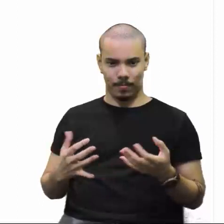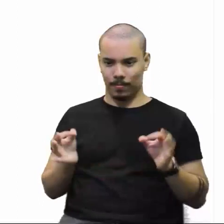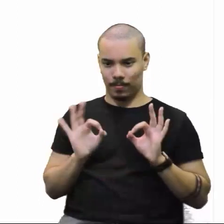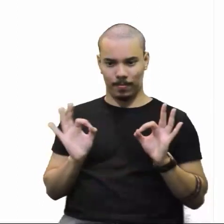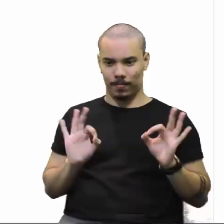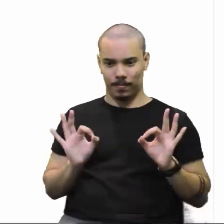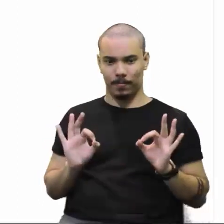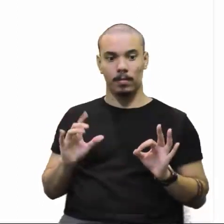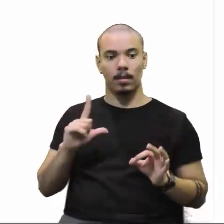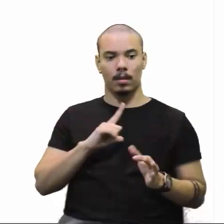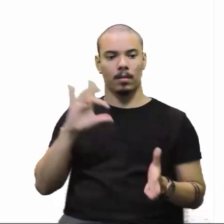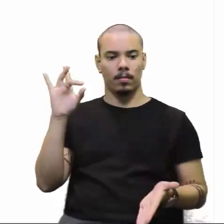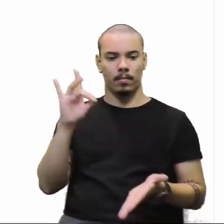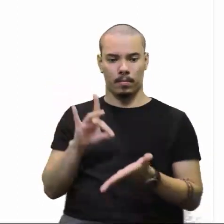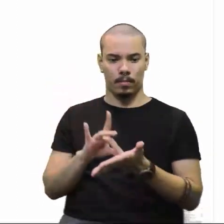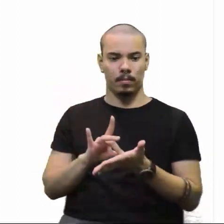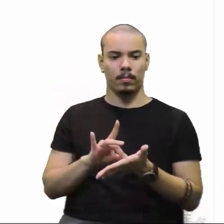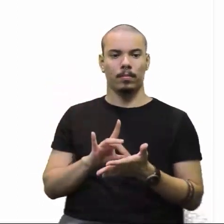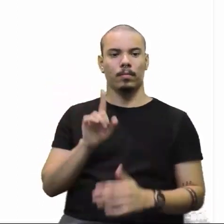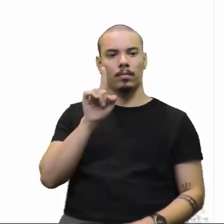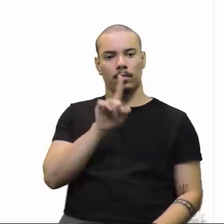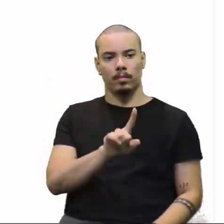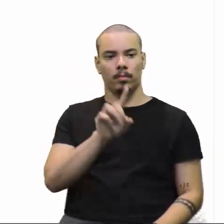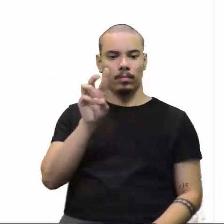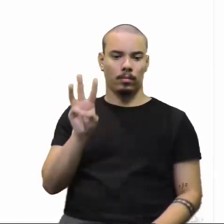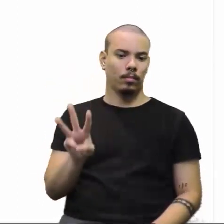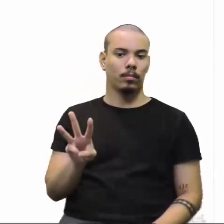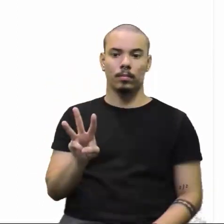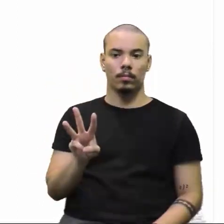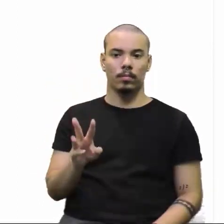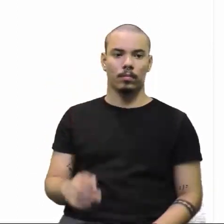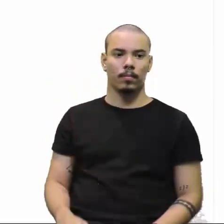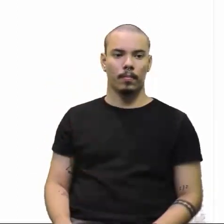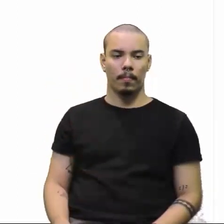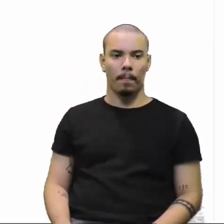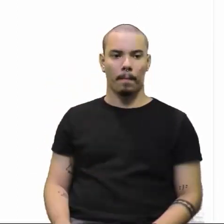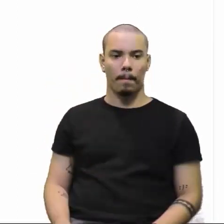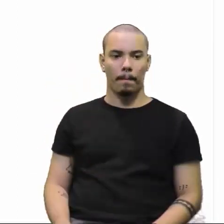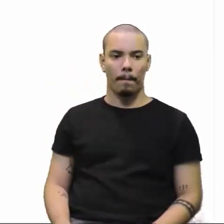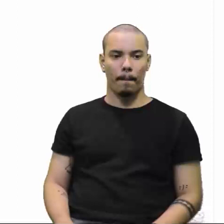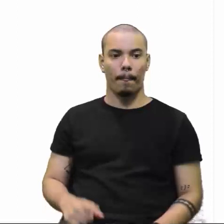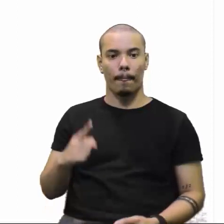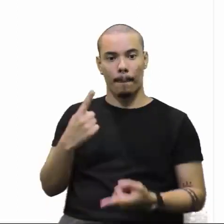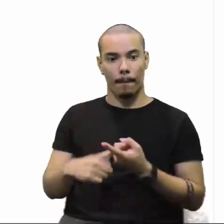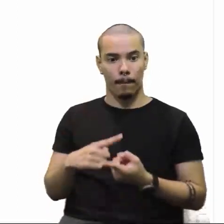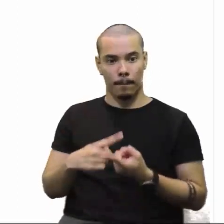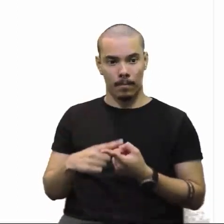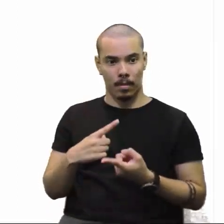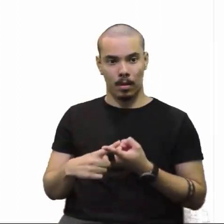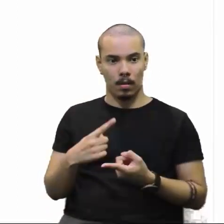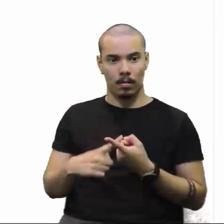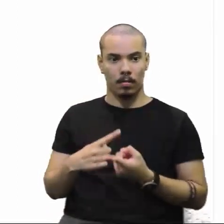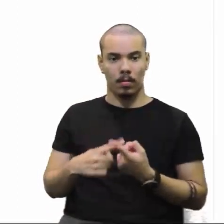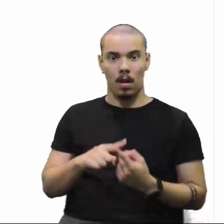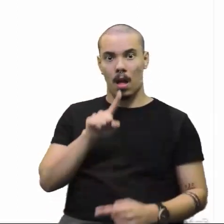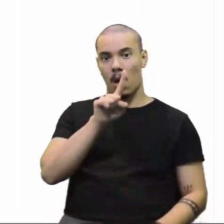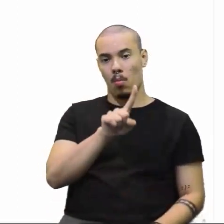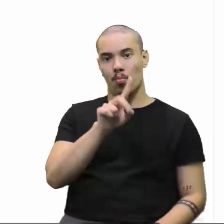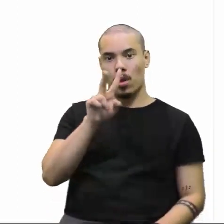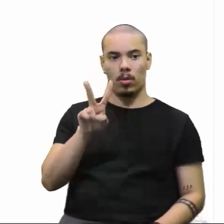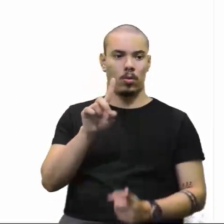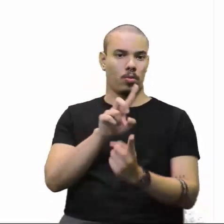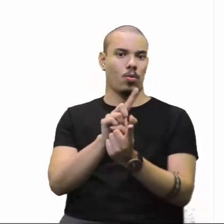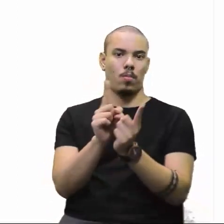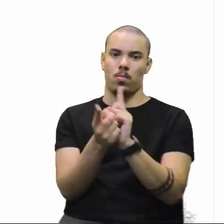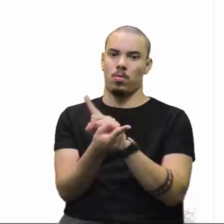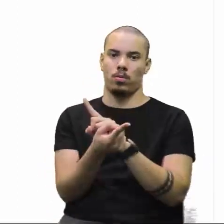Então, afirmativas verdadeiras 1 e 3. É, porque se você tem a 1 e a 2 são opostas, né? Sim.